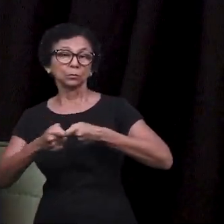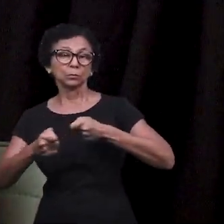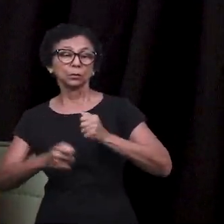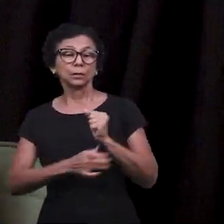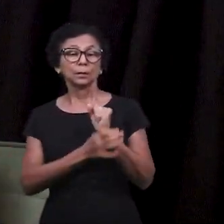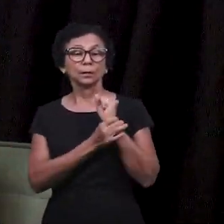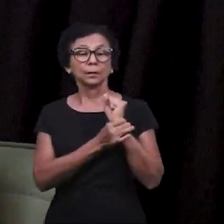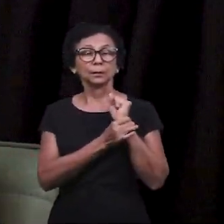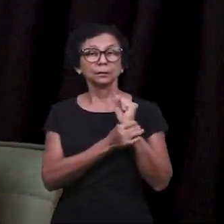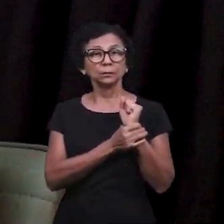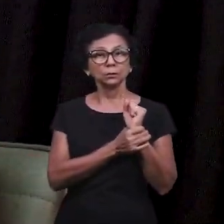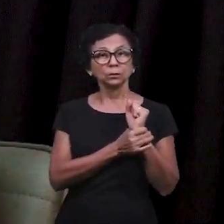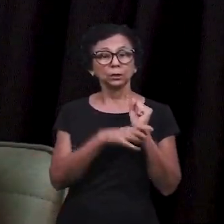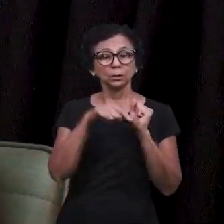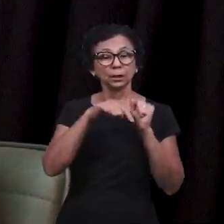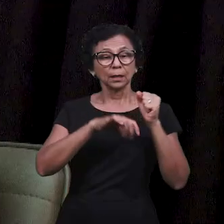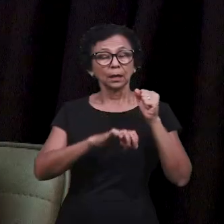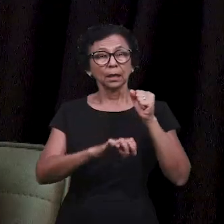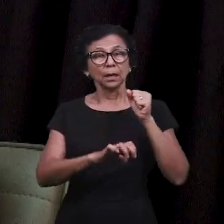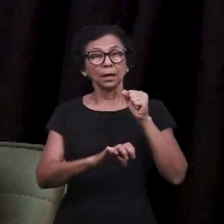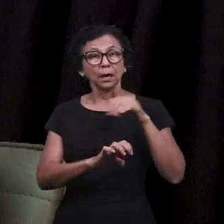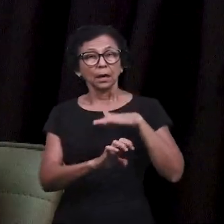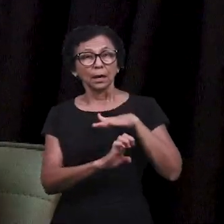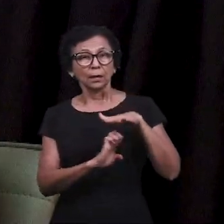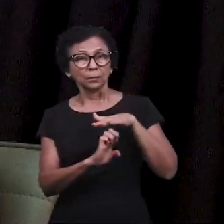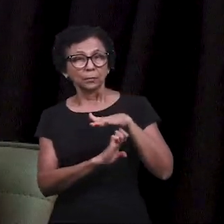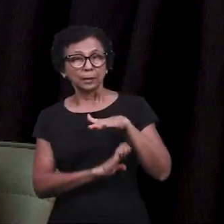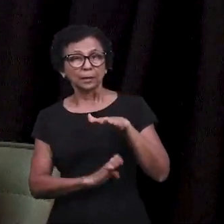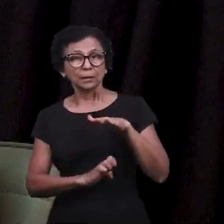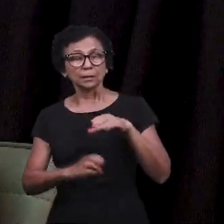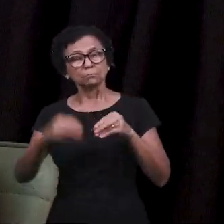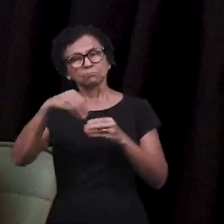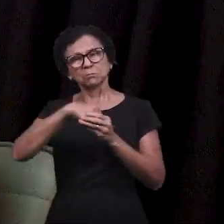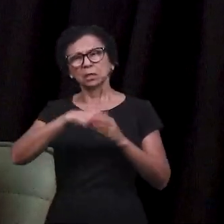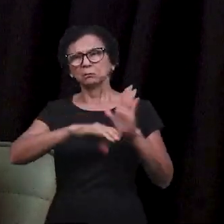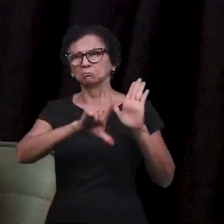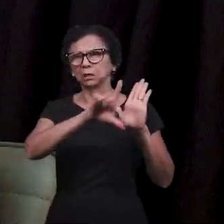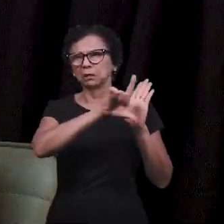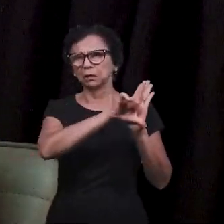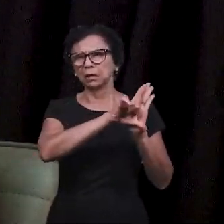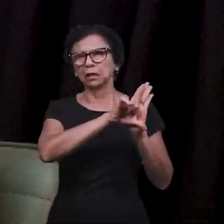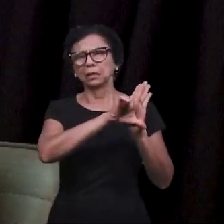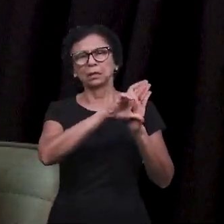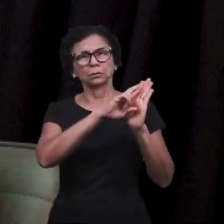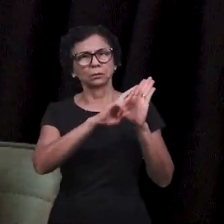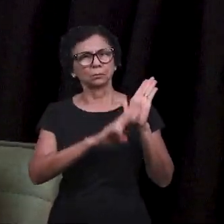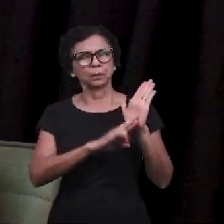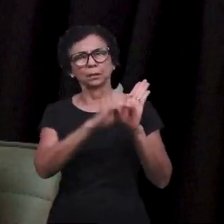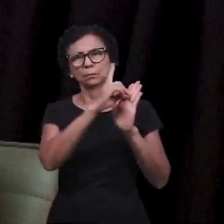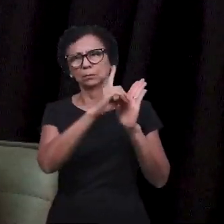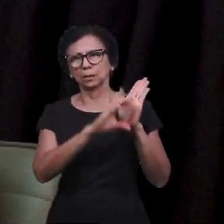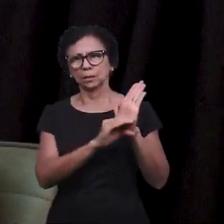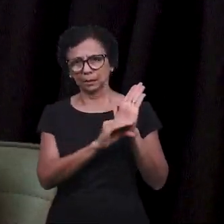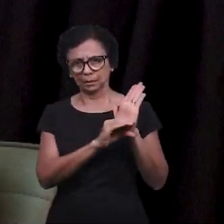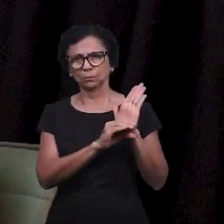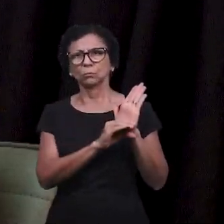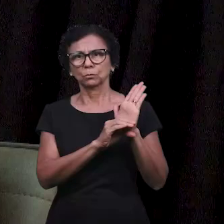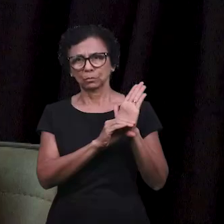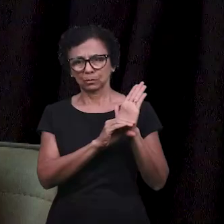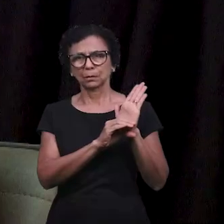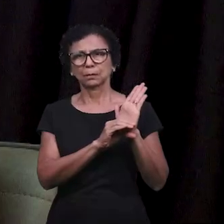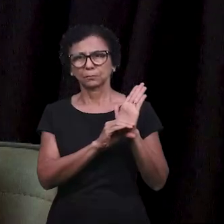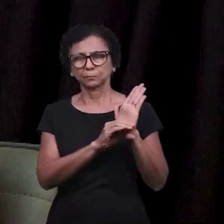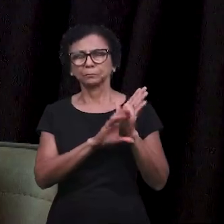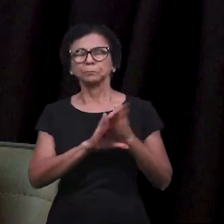em conformidade com a legislação vigente. Não só as leis, mas os regulamentos, decretos, enfim, todo o arcabouço